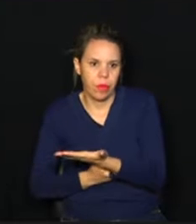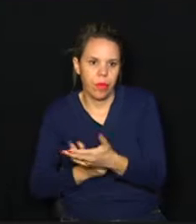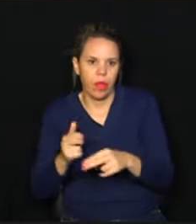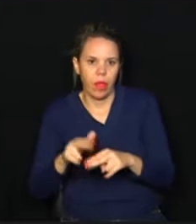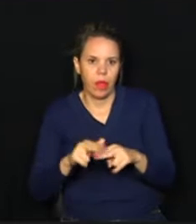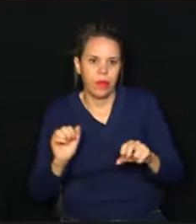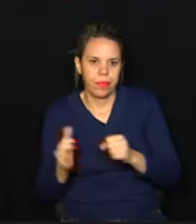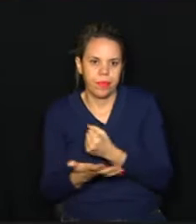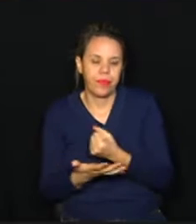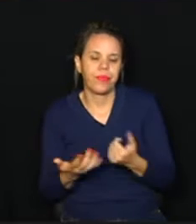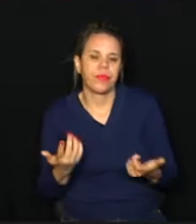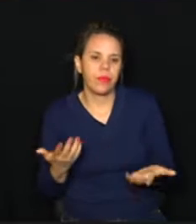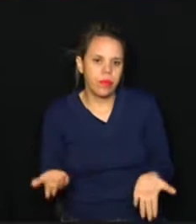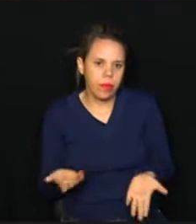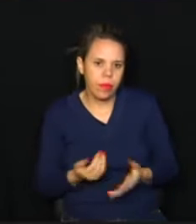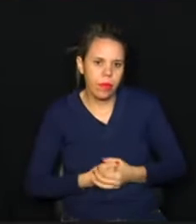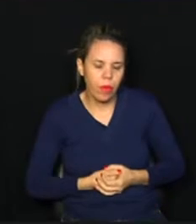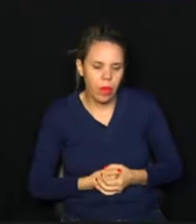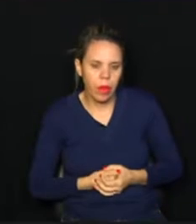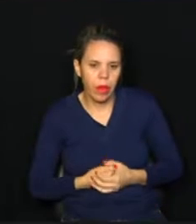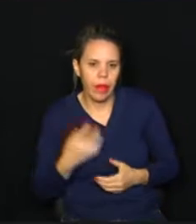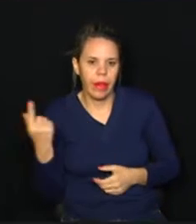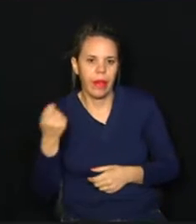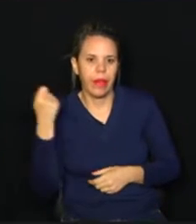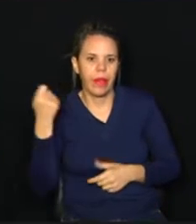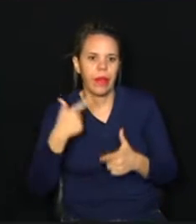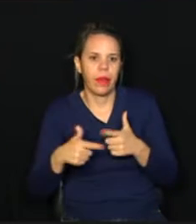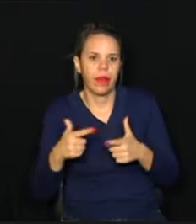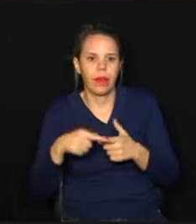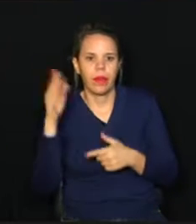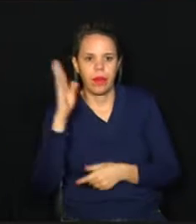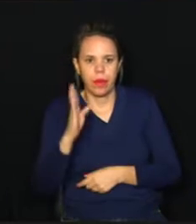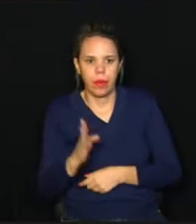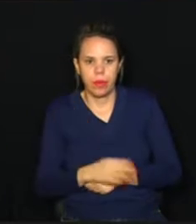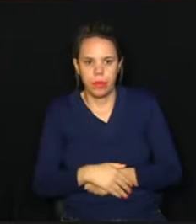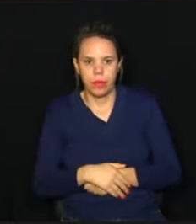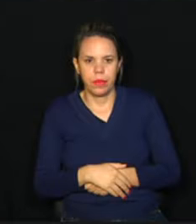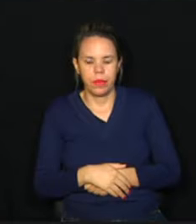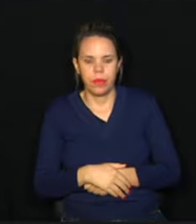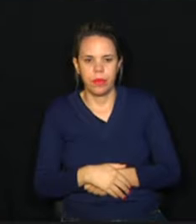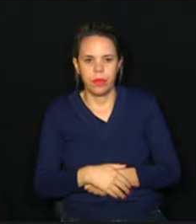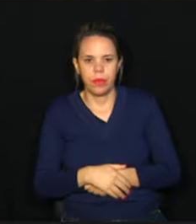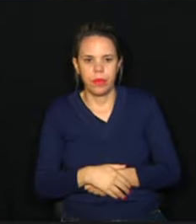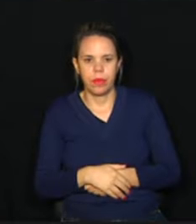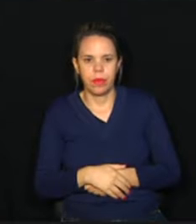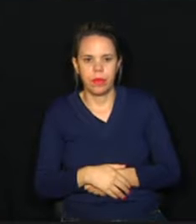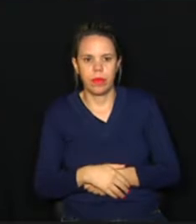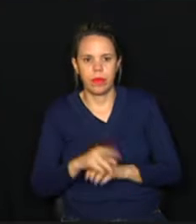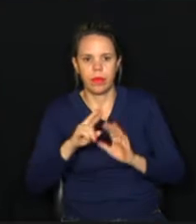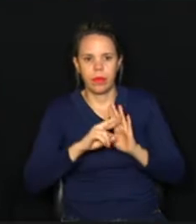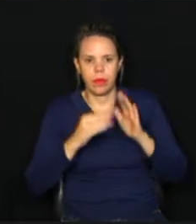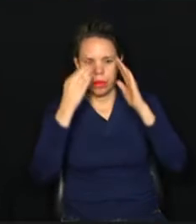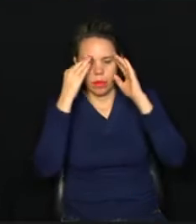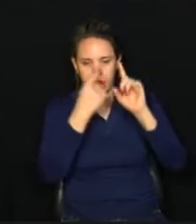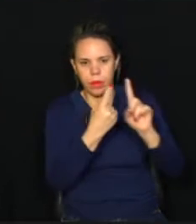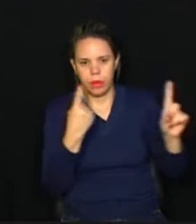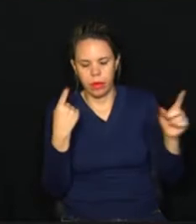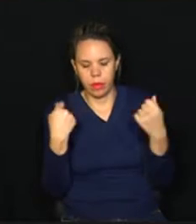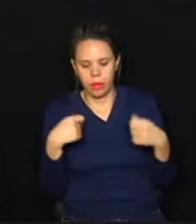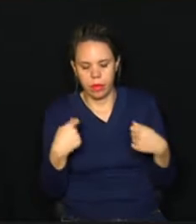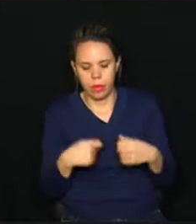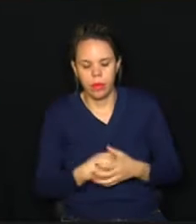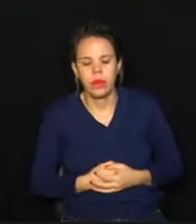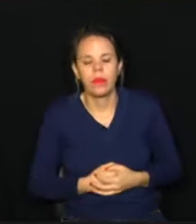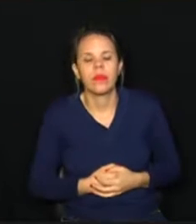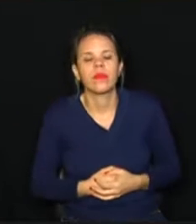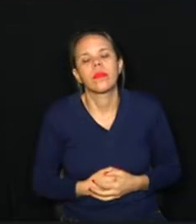conta da situação aí ainda muito grave que nós vivemos no Brasil e das necessárias medidas, de distanciamento social